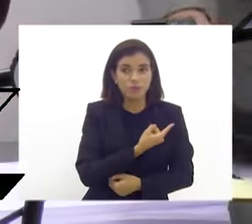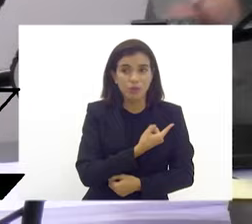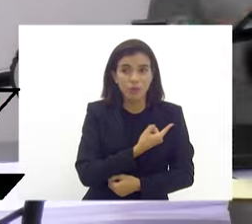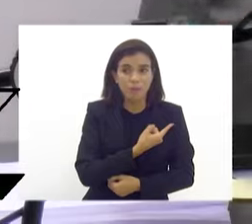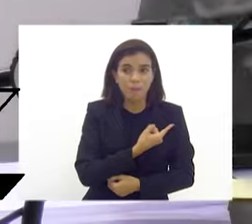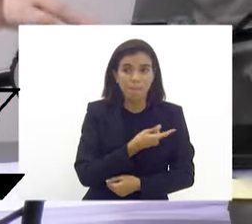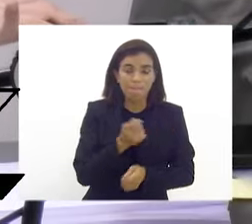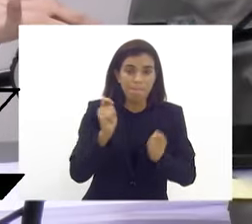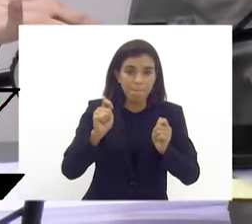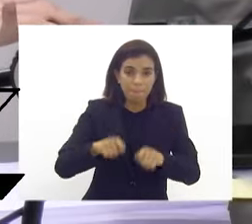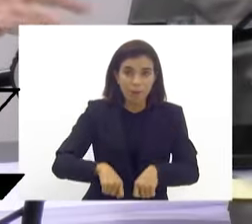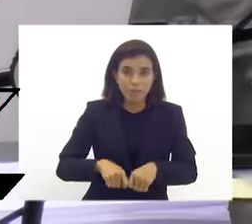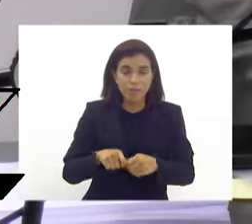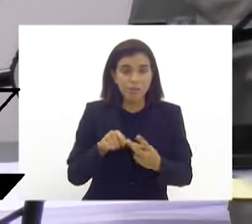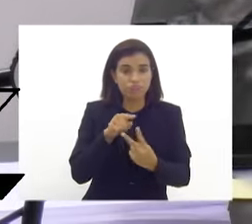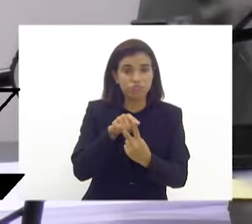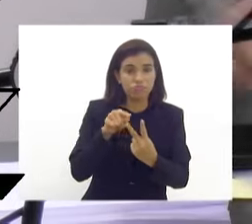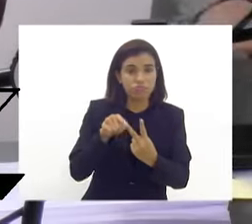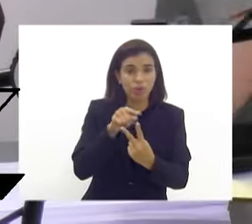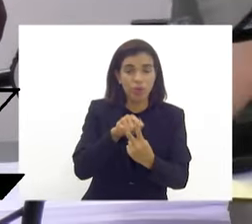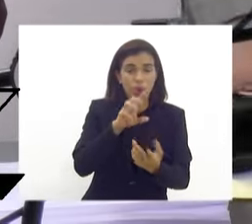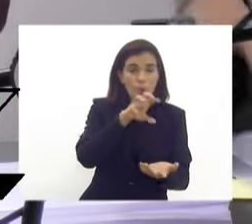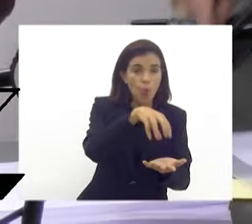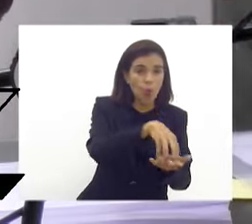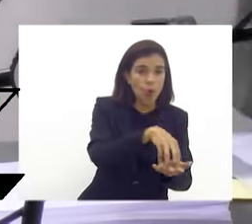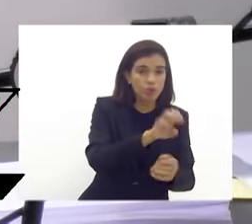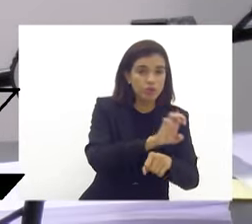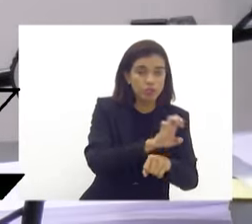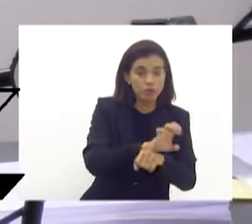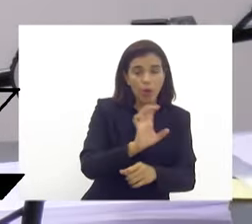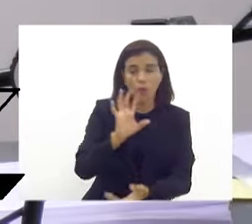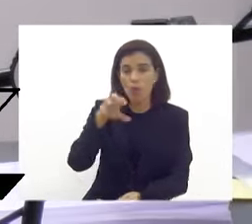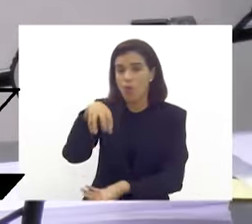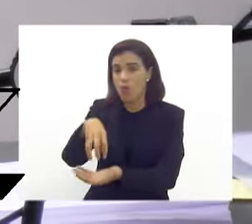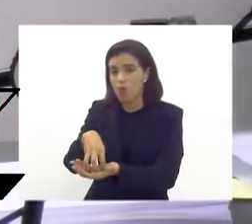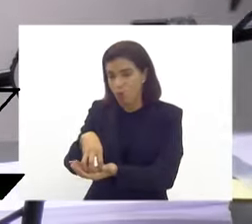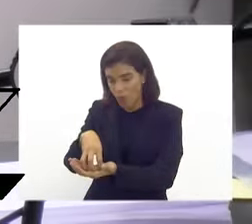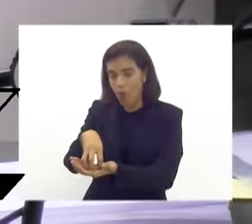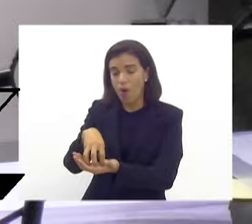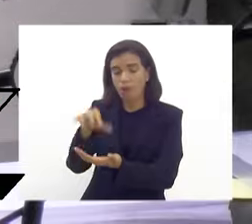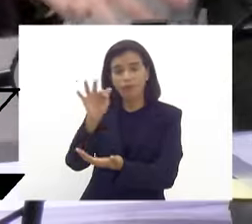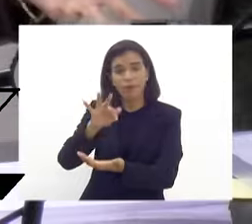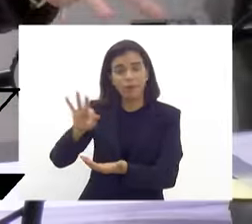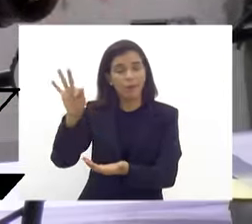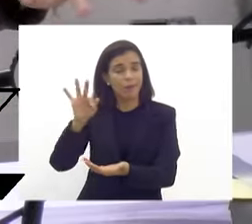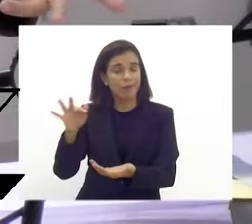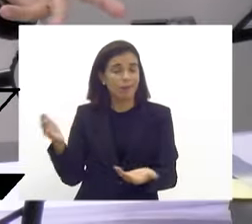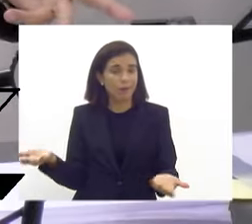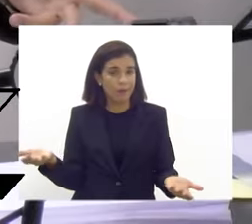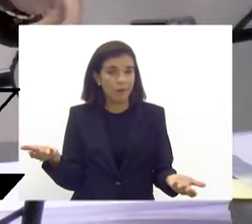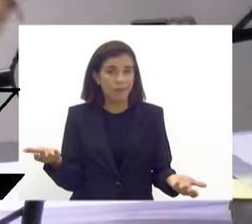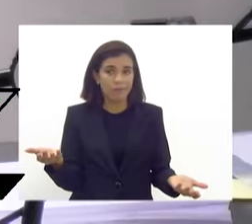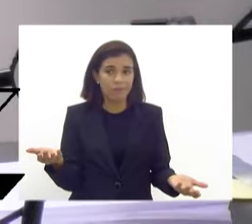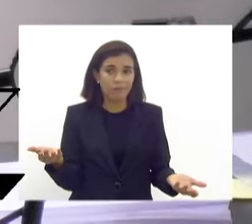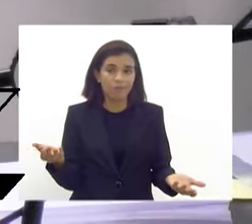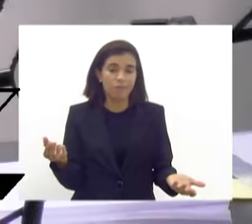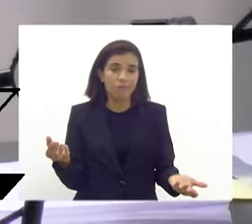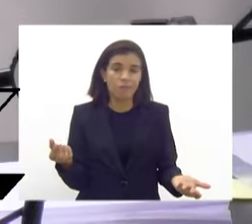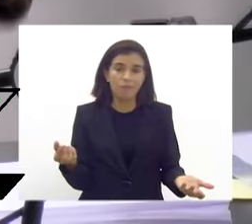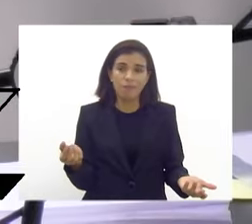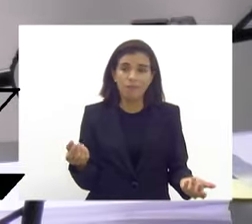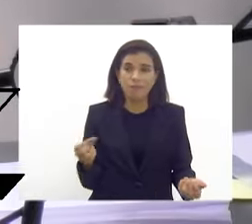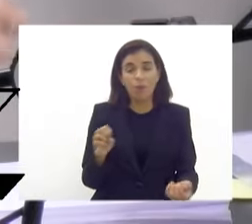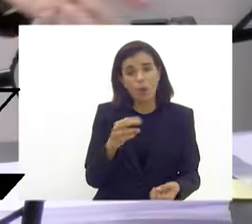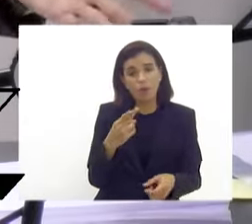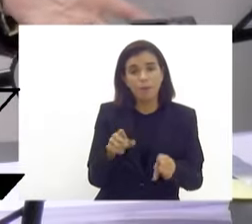ser Aé duplicidade independente seja o órgão Estadual inia que esteja fiscalizando ou o próprio órgão Ambiental do Estado ou do município